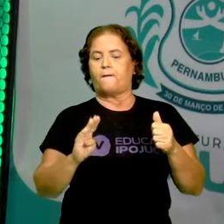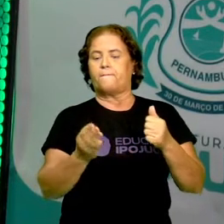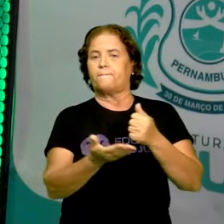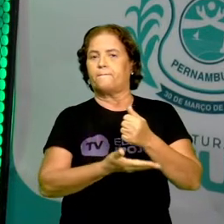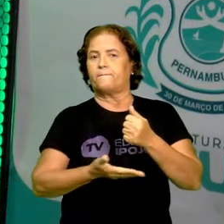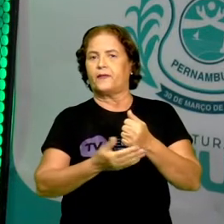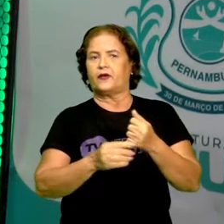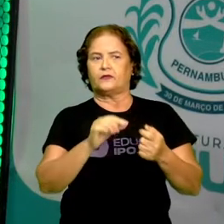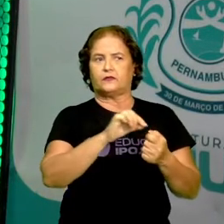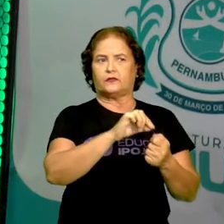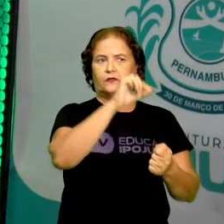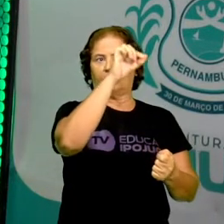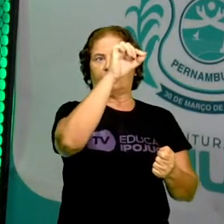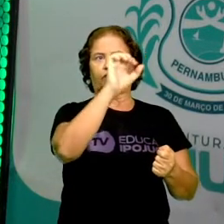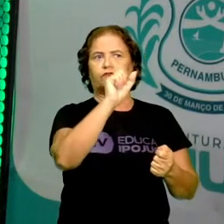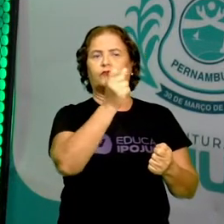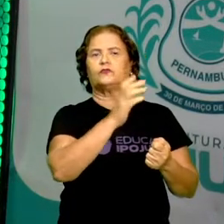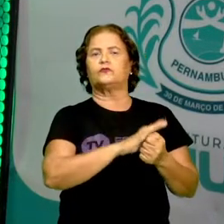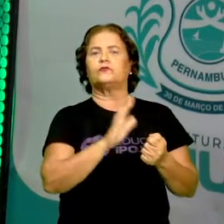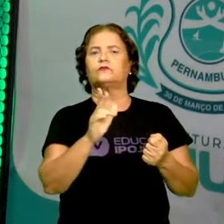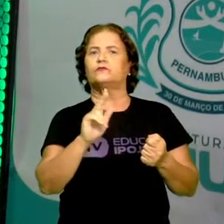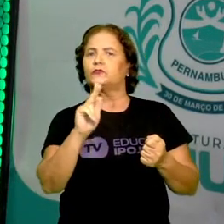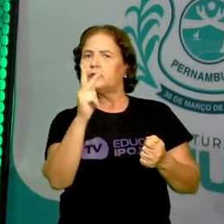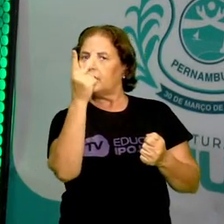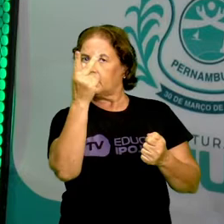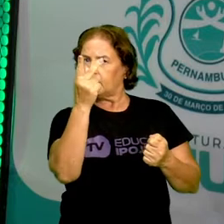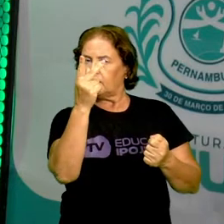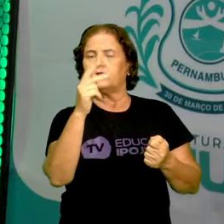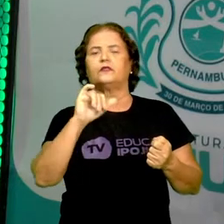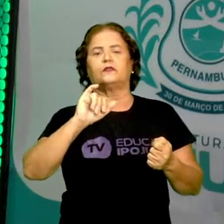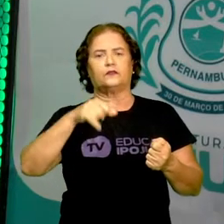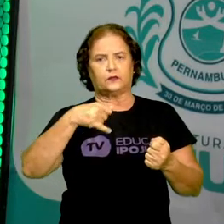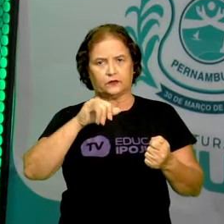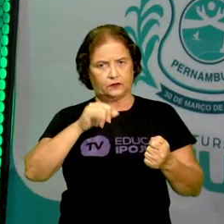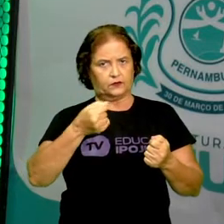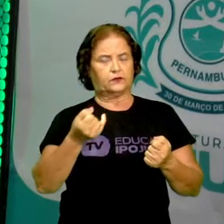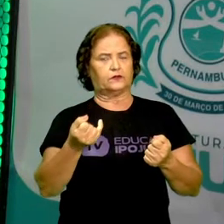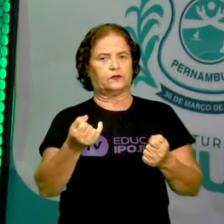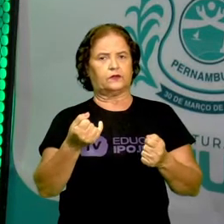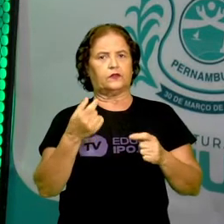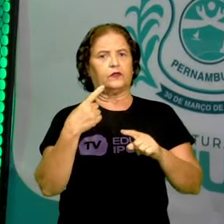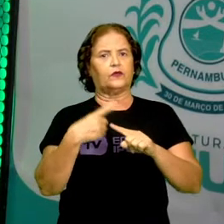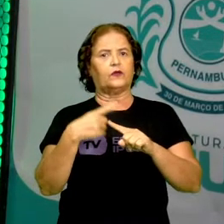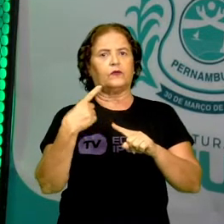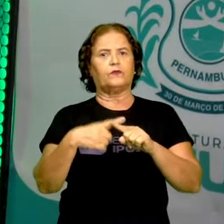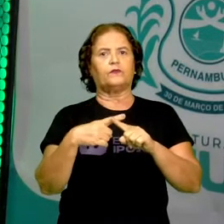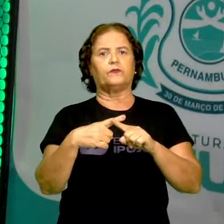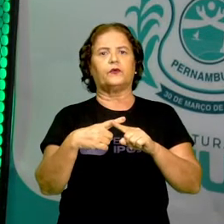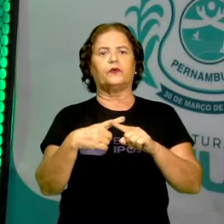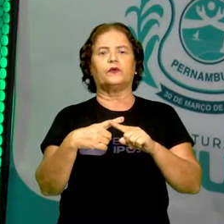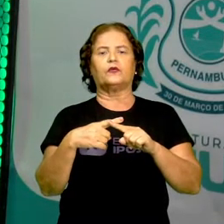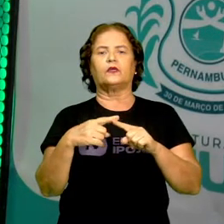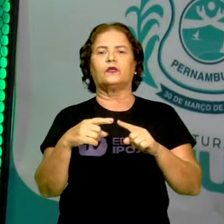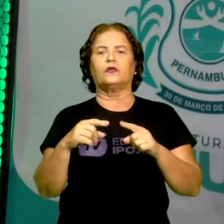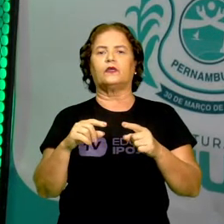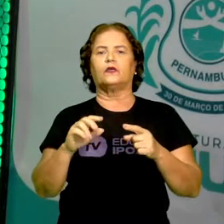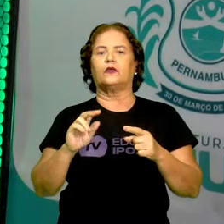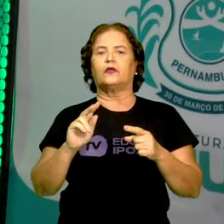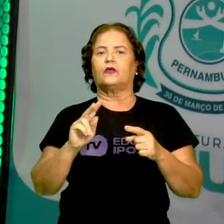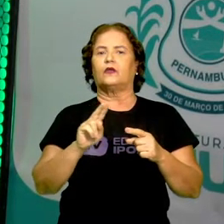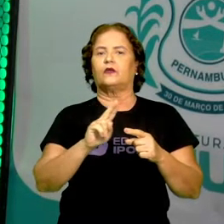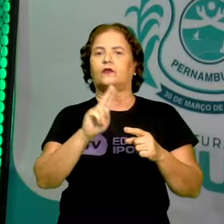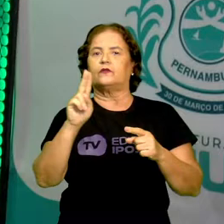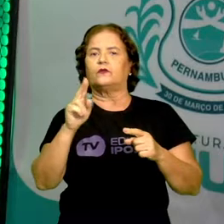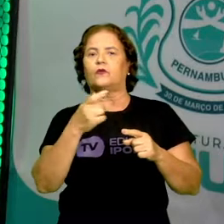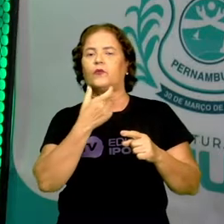com H, sim. Em matemática, nós usamos altura com H, porque refere-se à altura em inglês, que